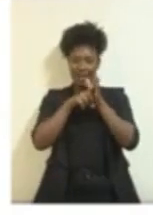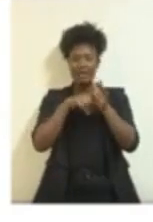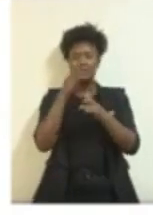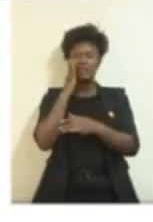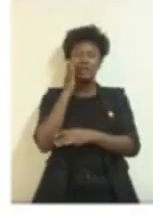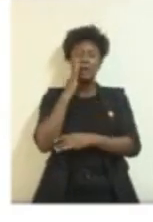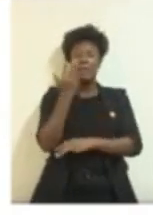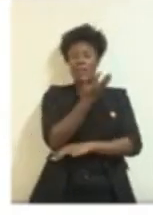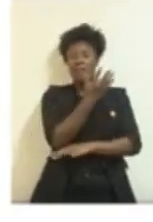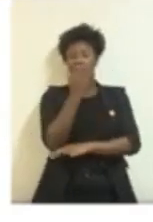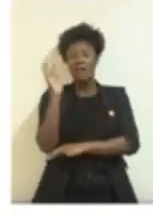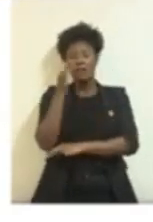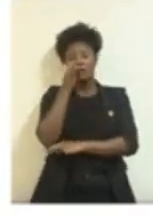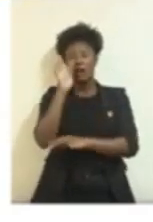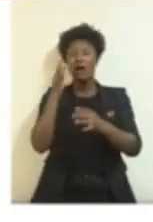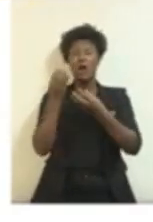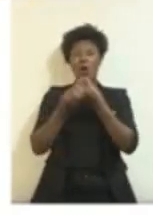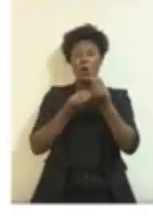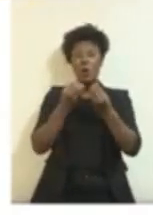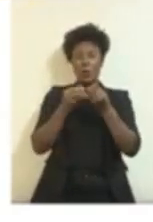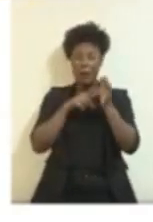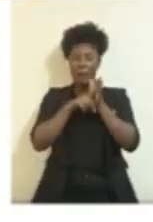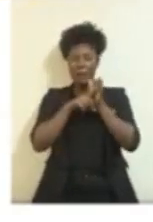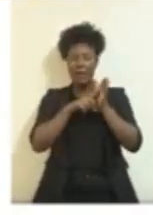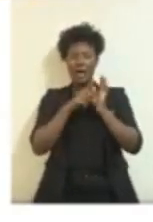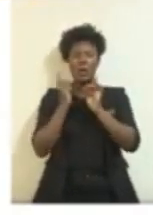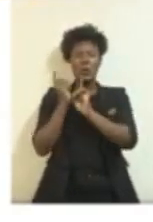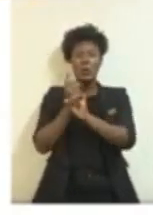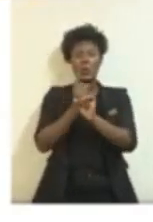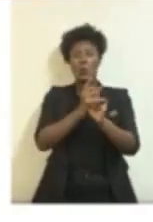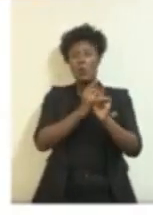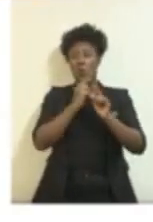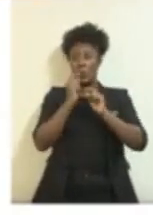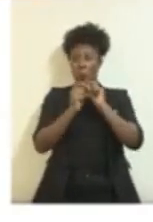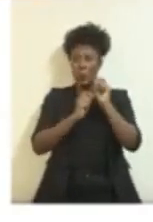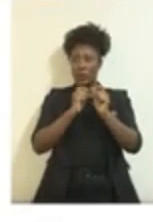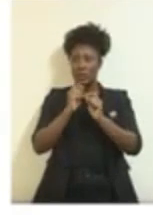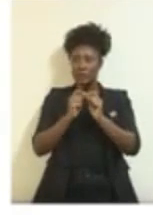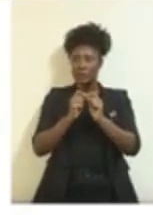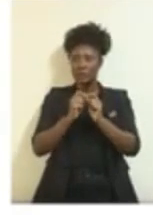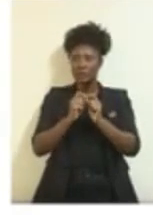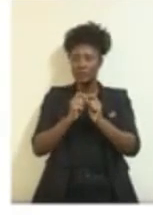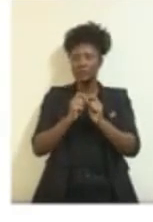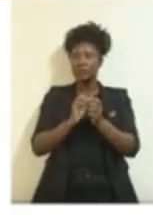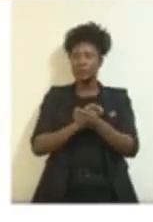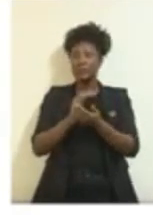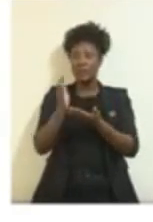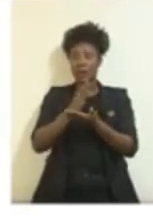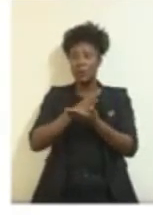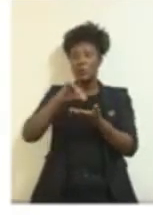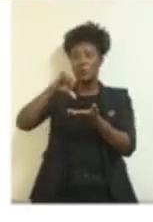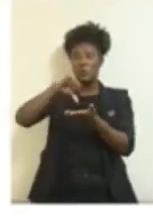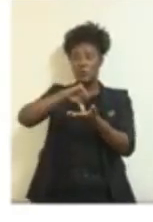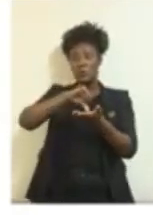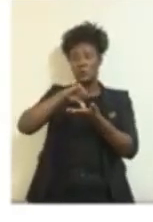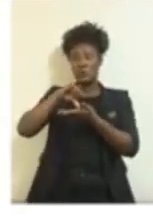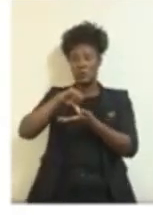né? Alguém poderia fazer para outros grupos, né? E então a gente nota dessas 6 centros de endemismo que a